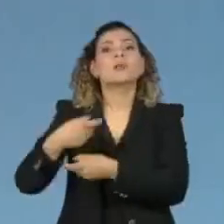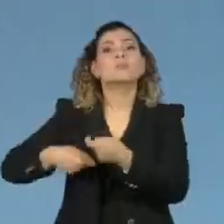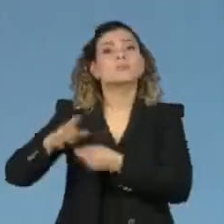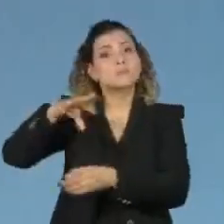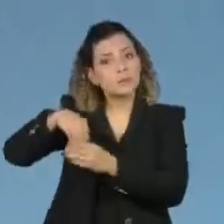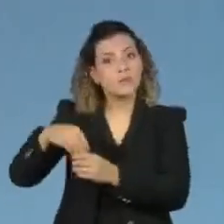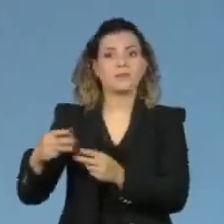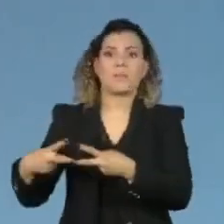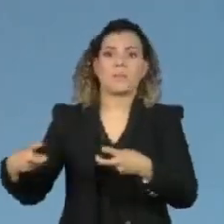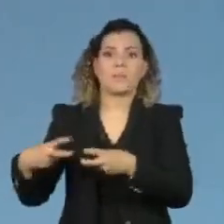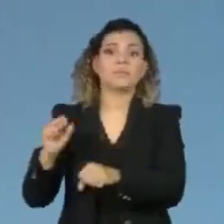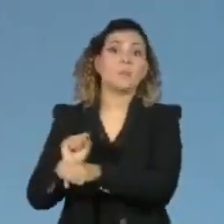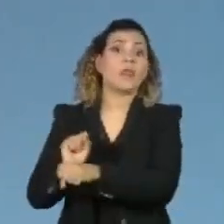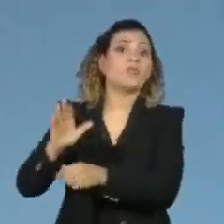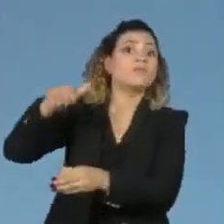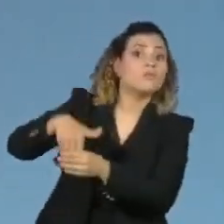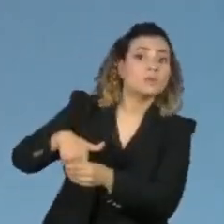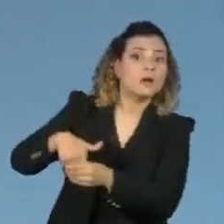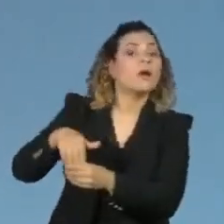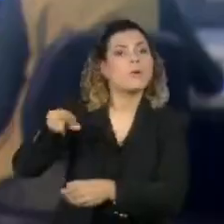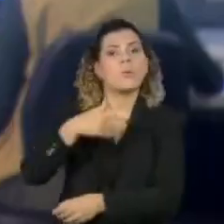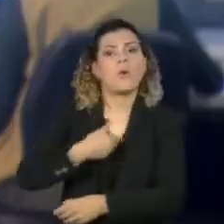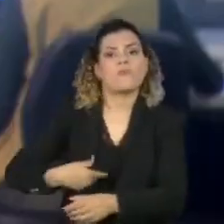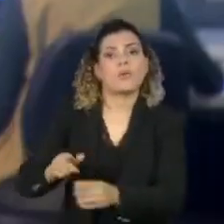administração da estatal em que o governo tem maioria